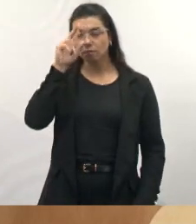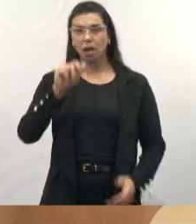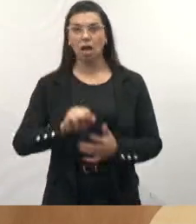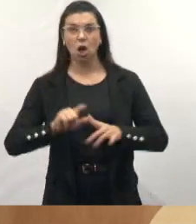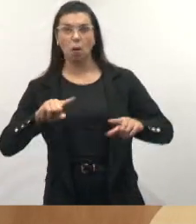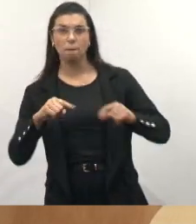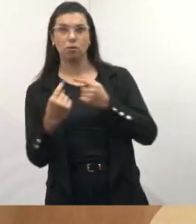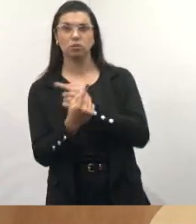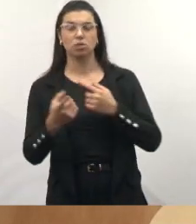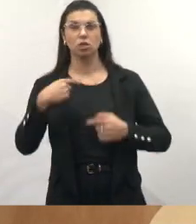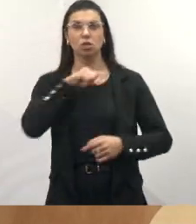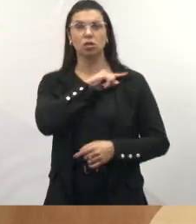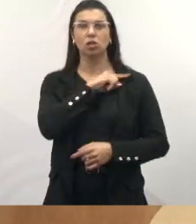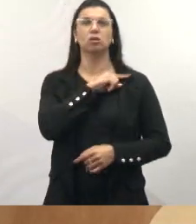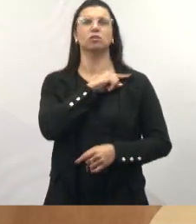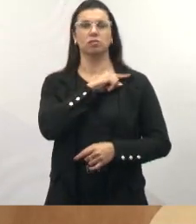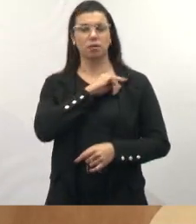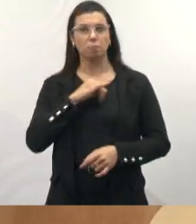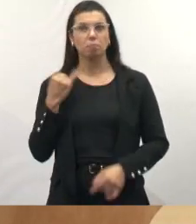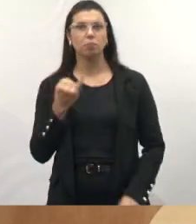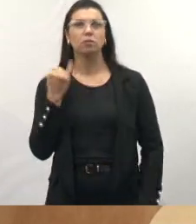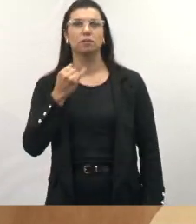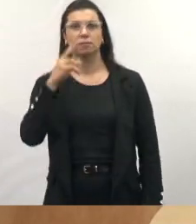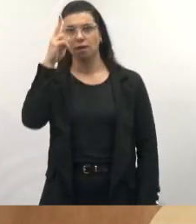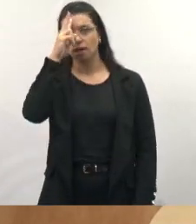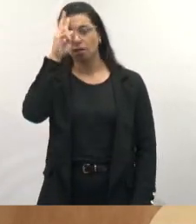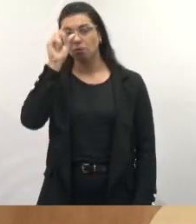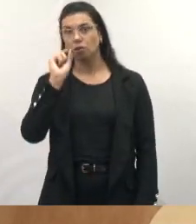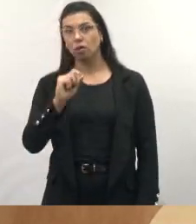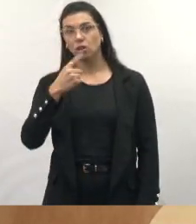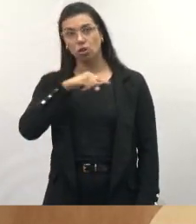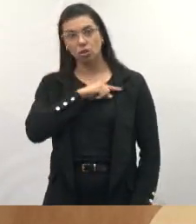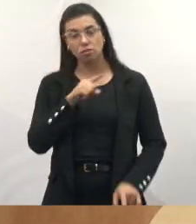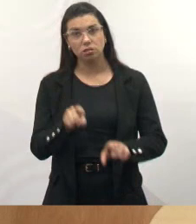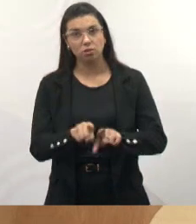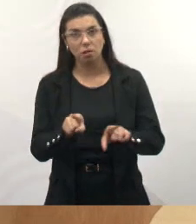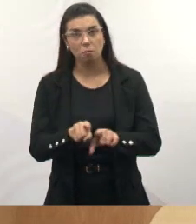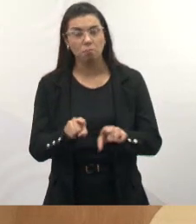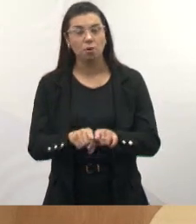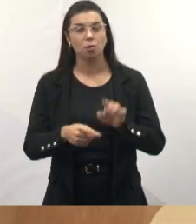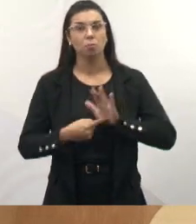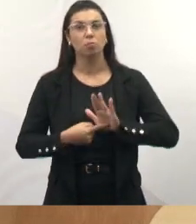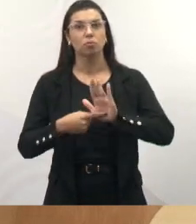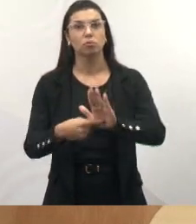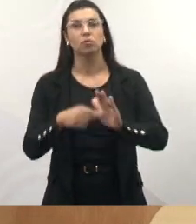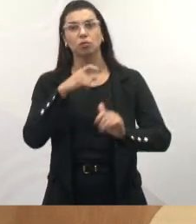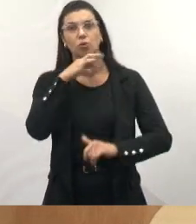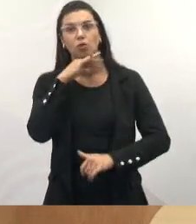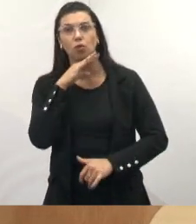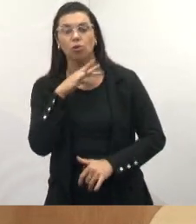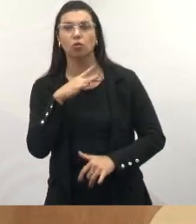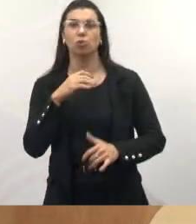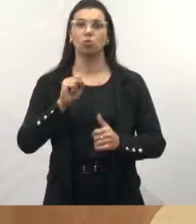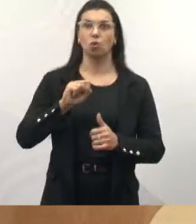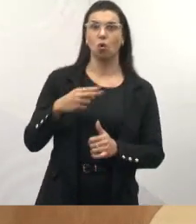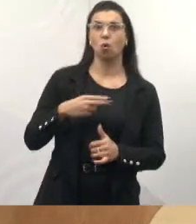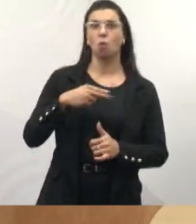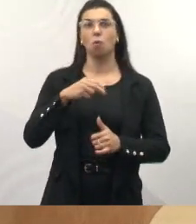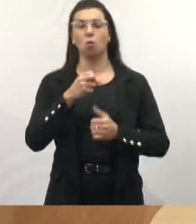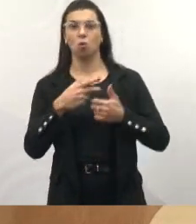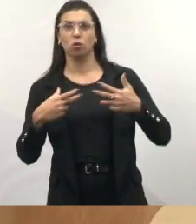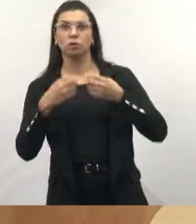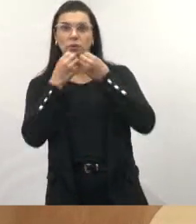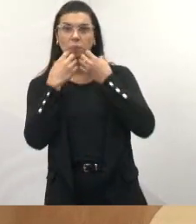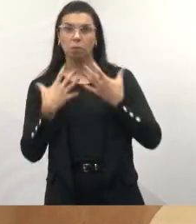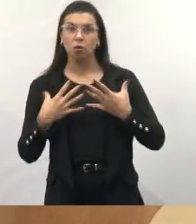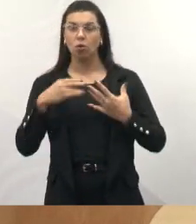e nós aqui da situação, a gente precisa mostrar as virtudes do nosso município. O prefeito Isaías Santana é um prefeito